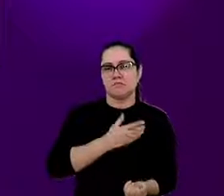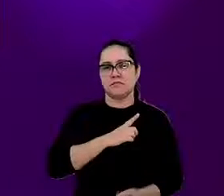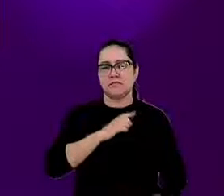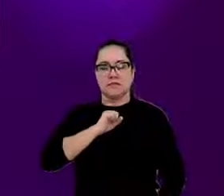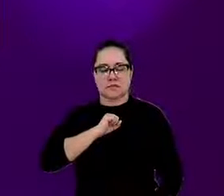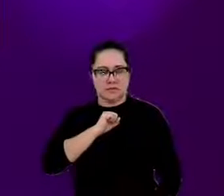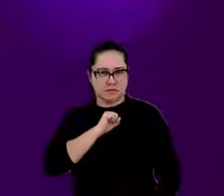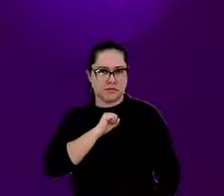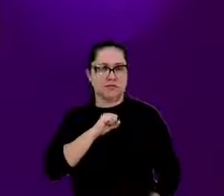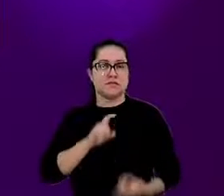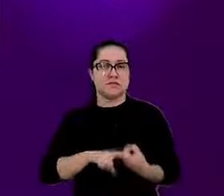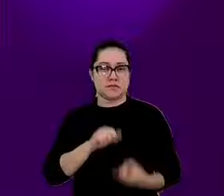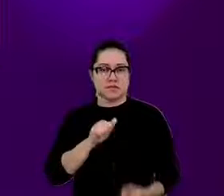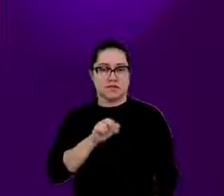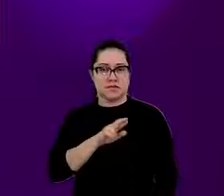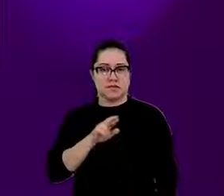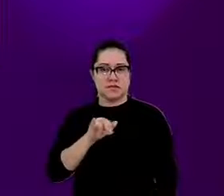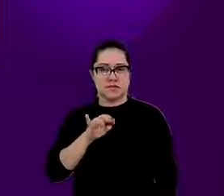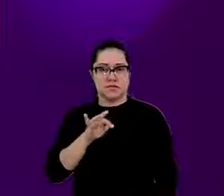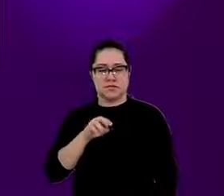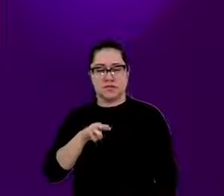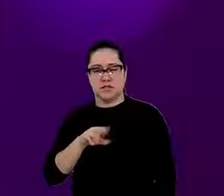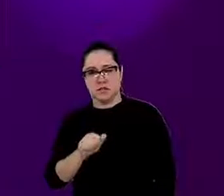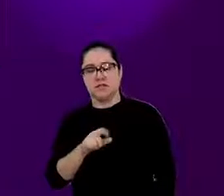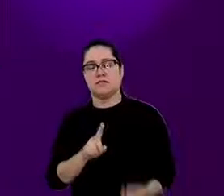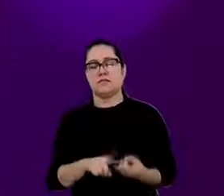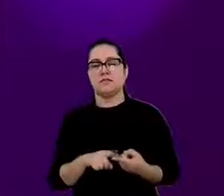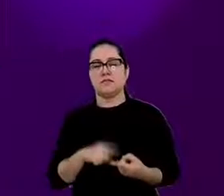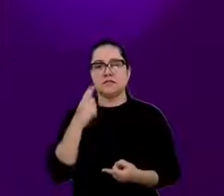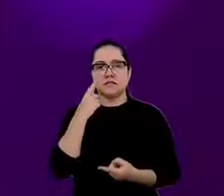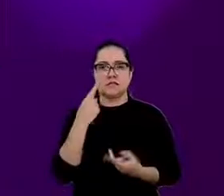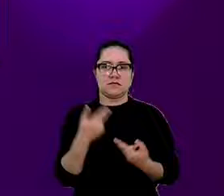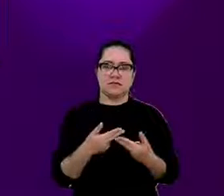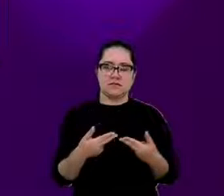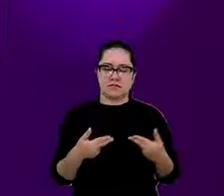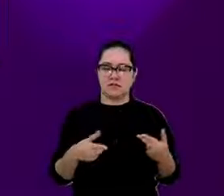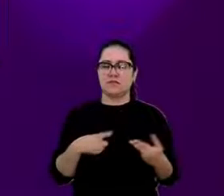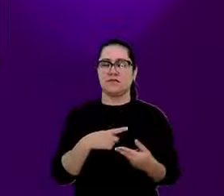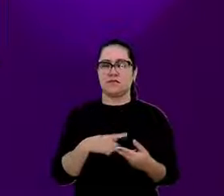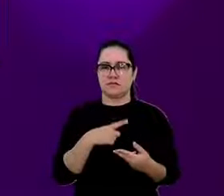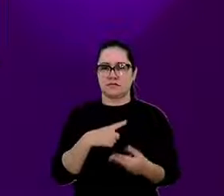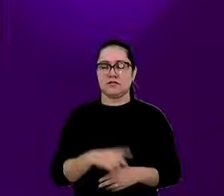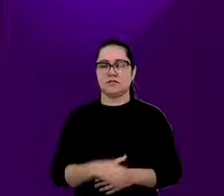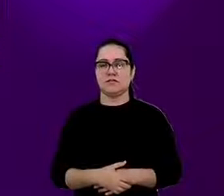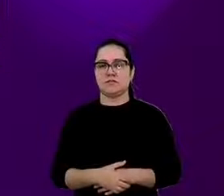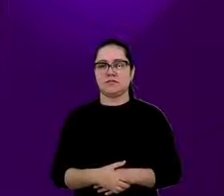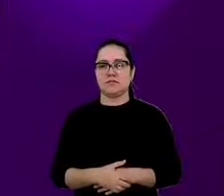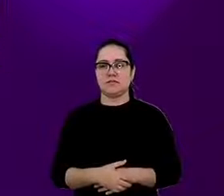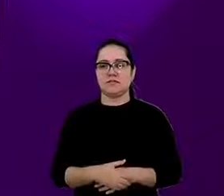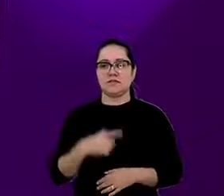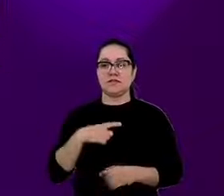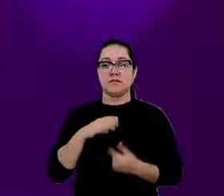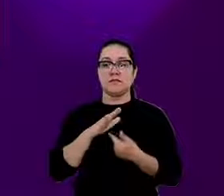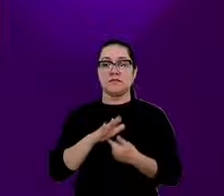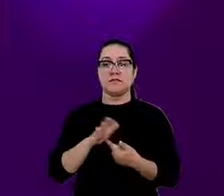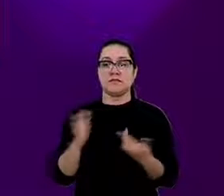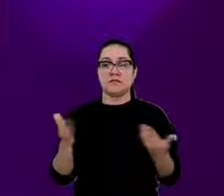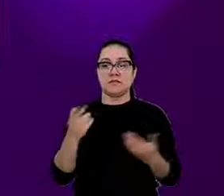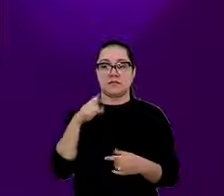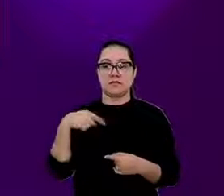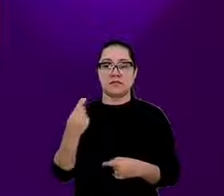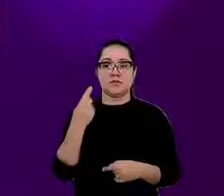cada vez mais crescente os estudos de triagem de arritmias do nosso dia a dia, como fibrilação atrial, e eu vou mostrar isso para os senhores logo